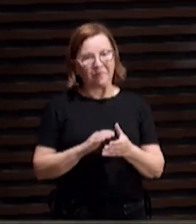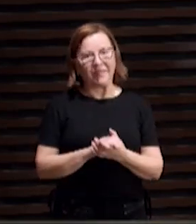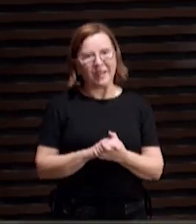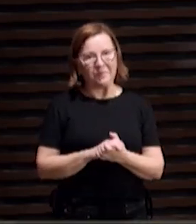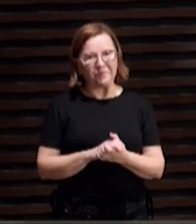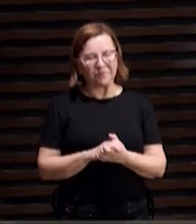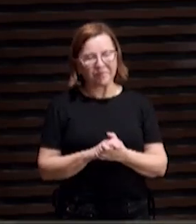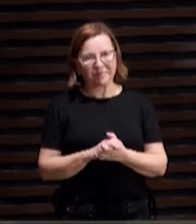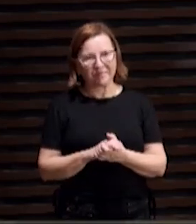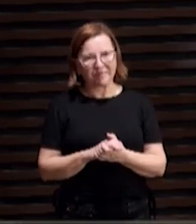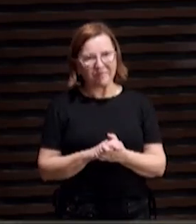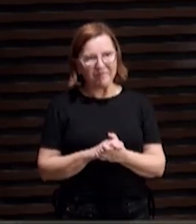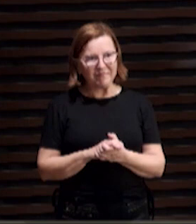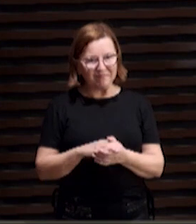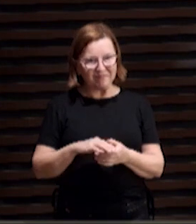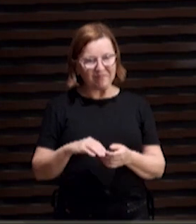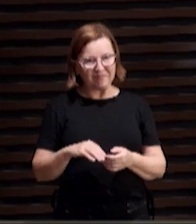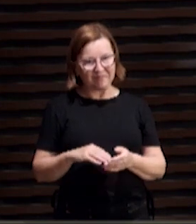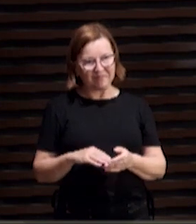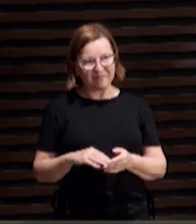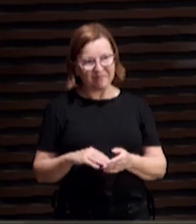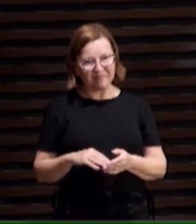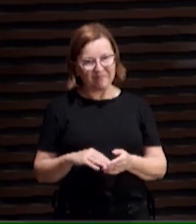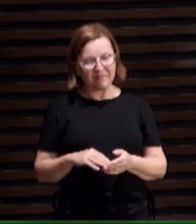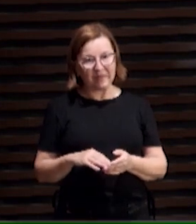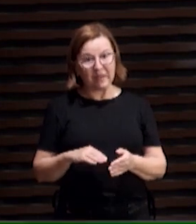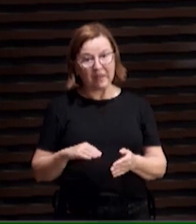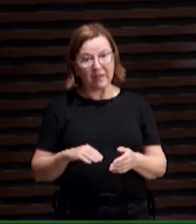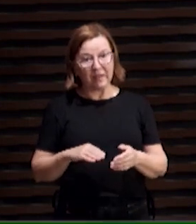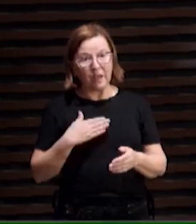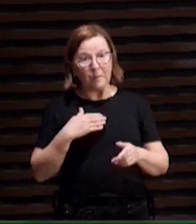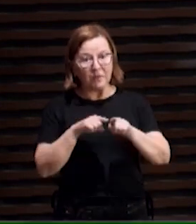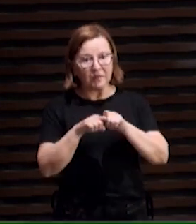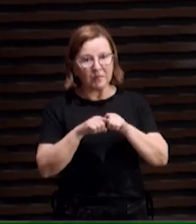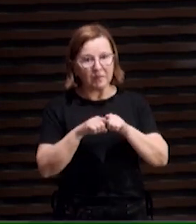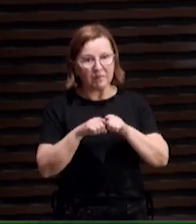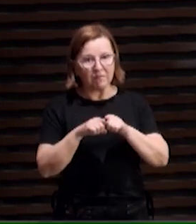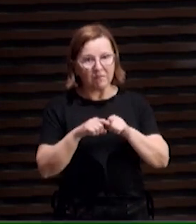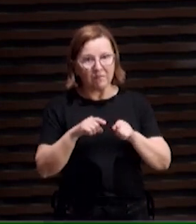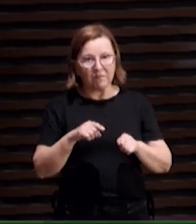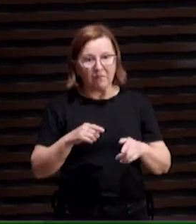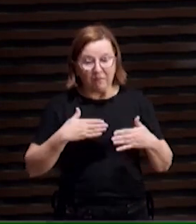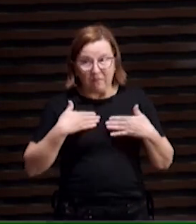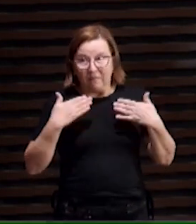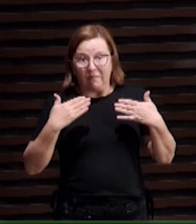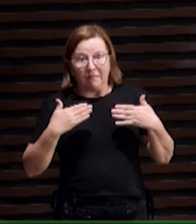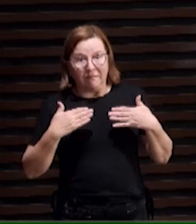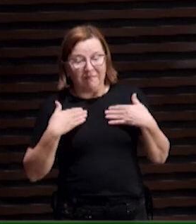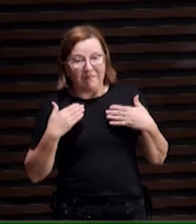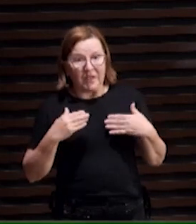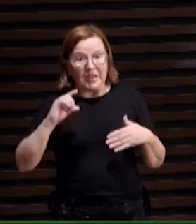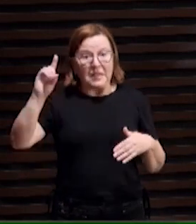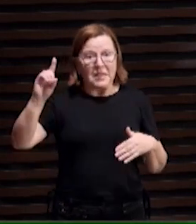daquela senhora que era Isabel. Meus irmãos, é assustador. Um Deus